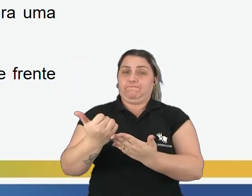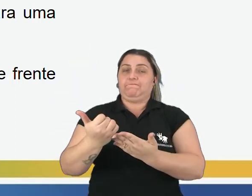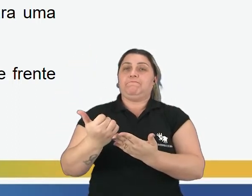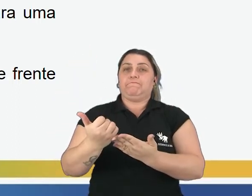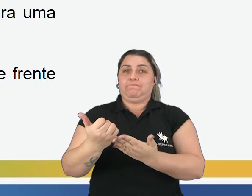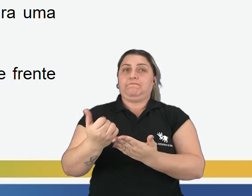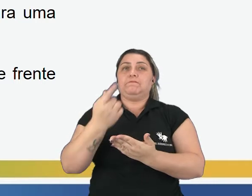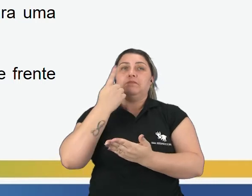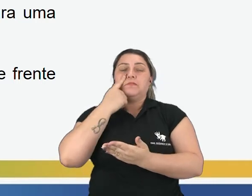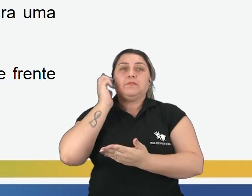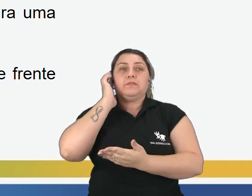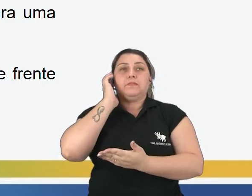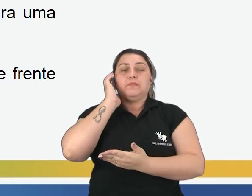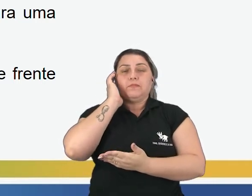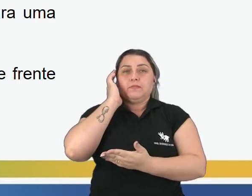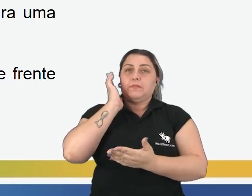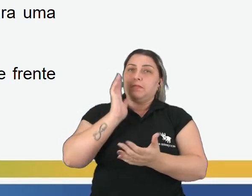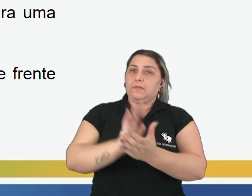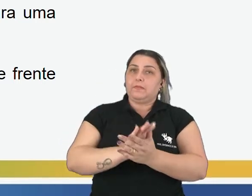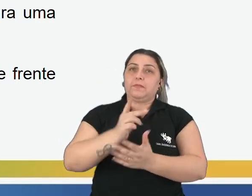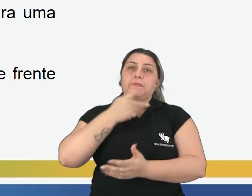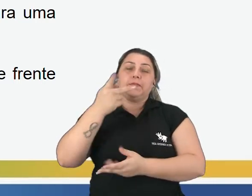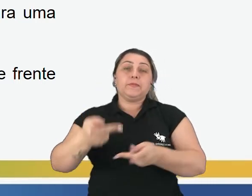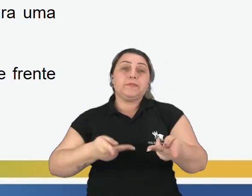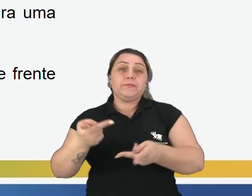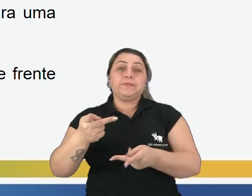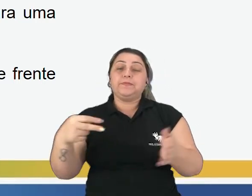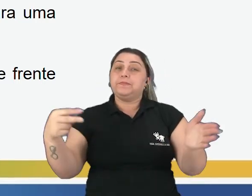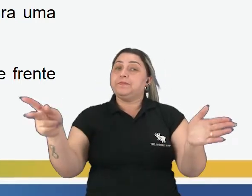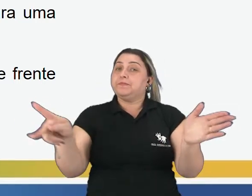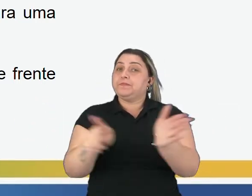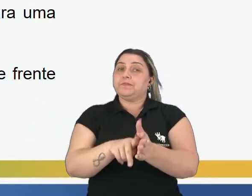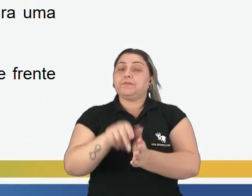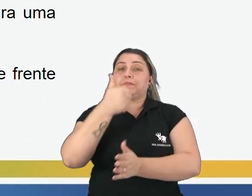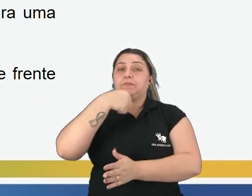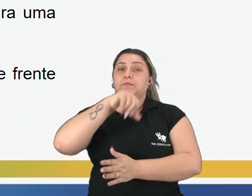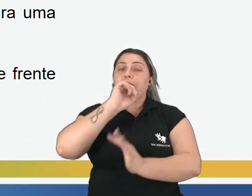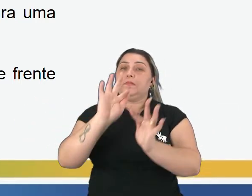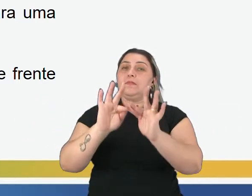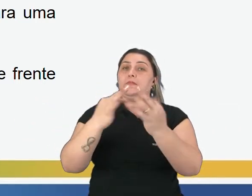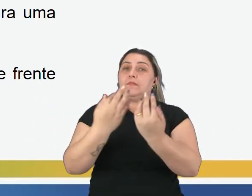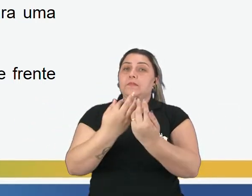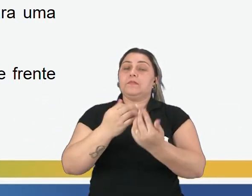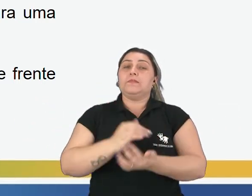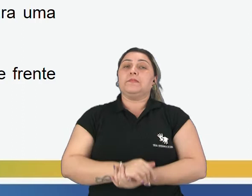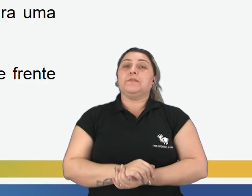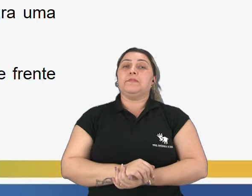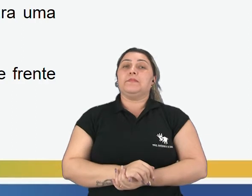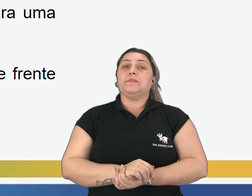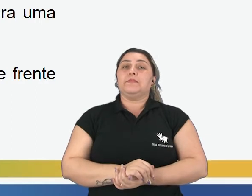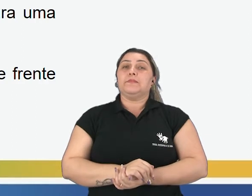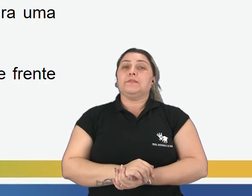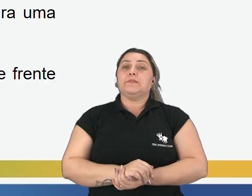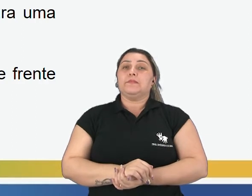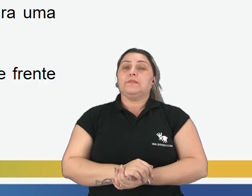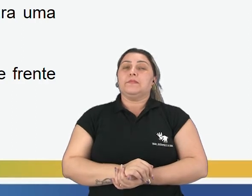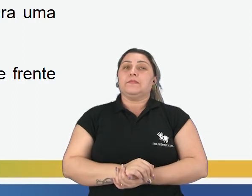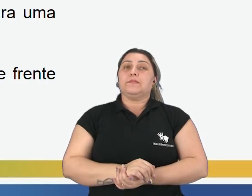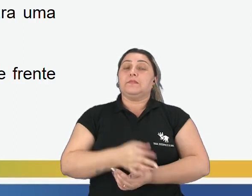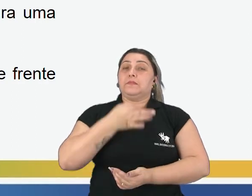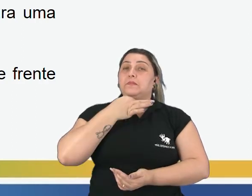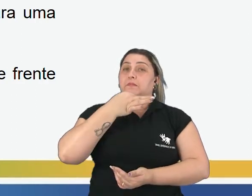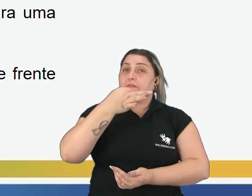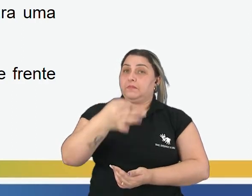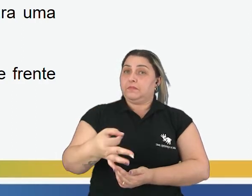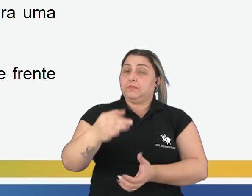efeito. Olhem só, o marido dizia que o programa não era apropriado para uma mãe de família. É fato, né? Era a